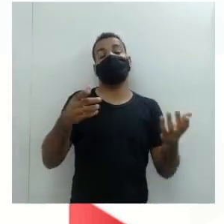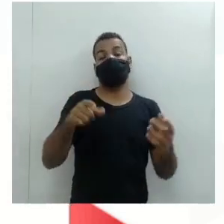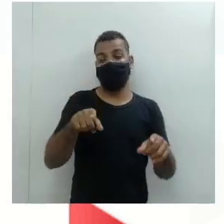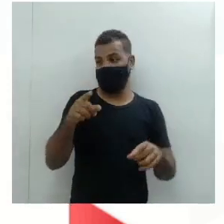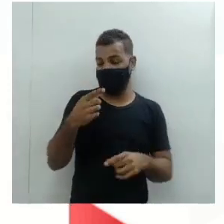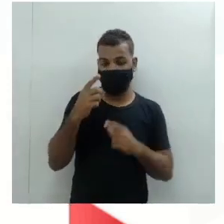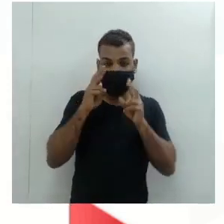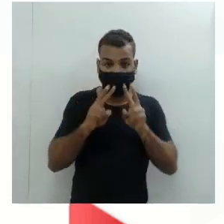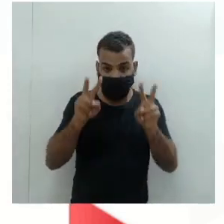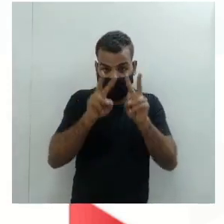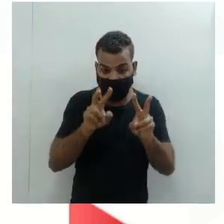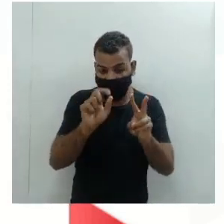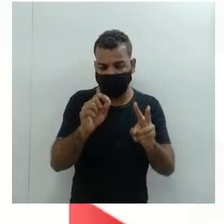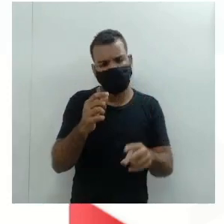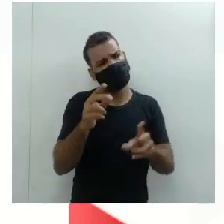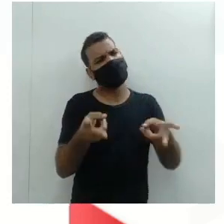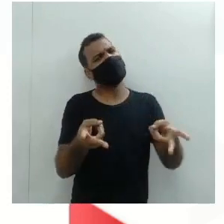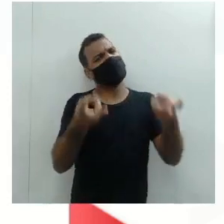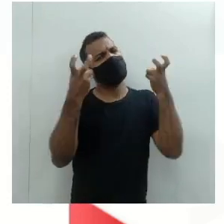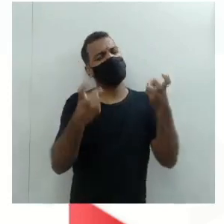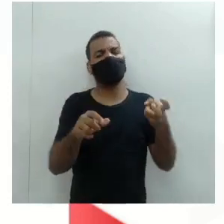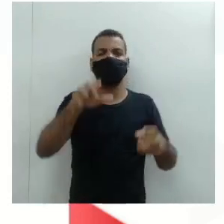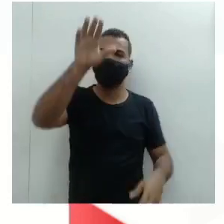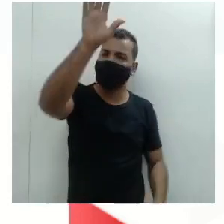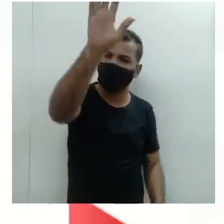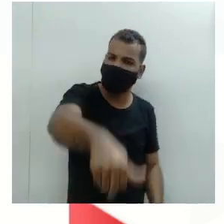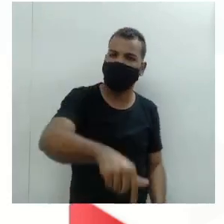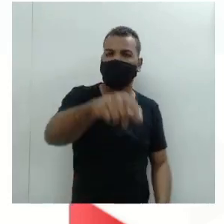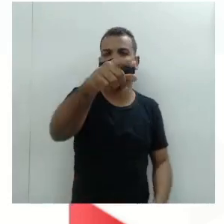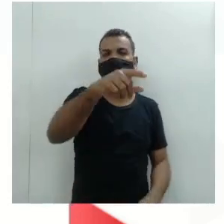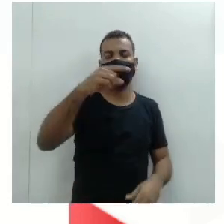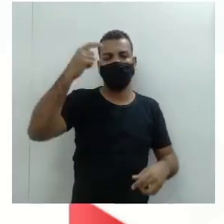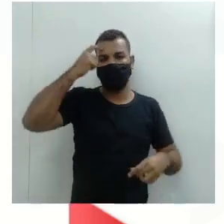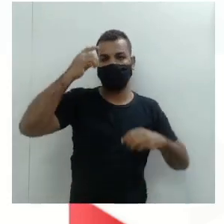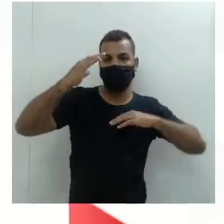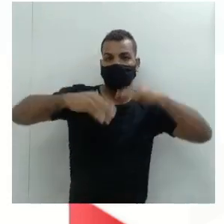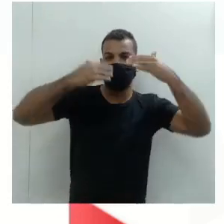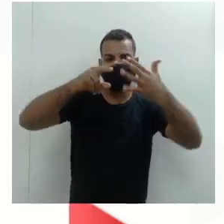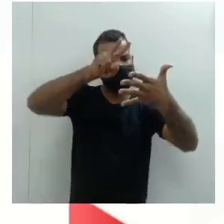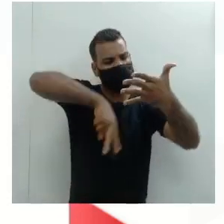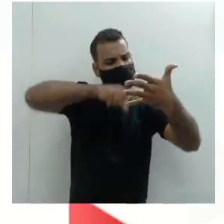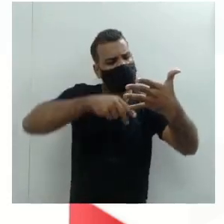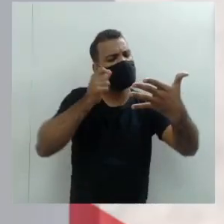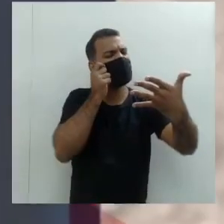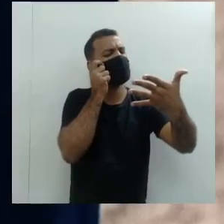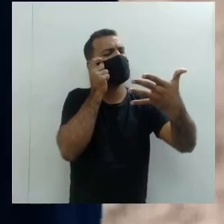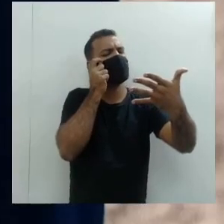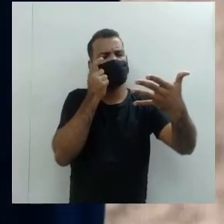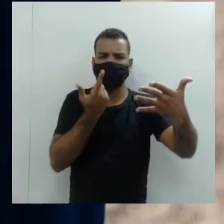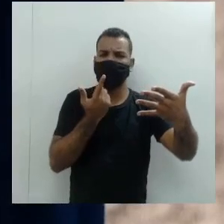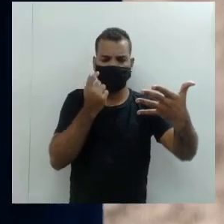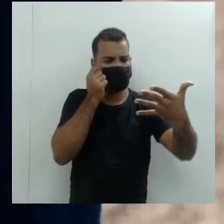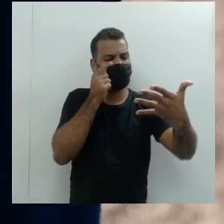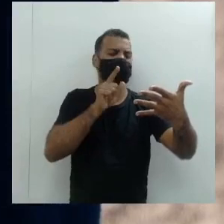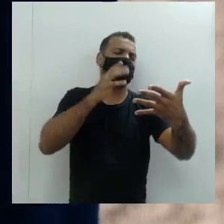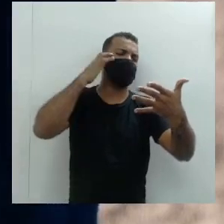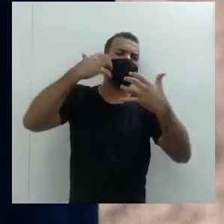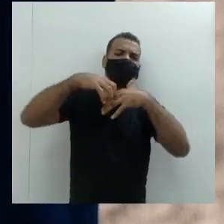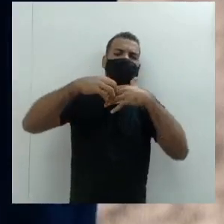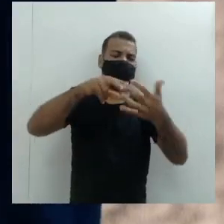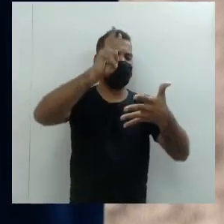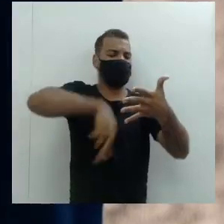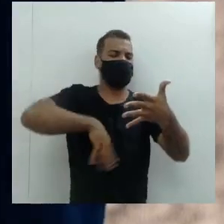justamente chamar essa atenção para a necessidade de se desenvolver como leitor crítico. Não só como leitor crítico, como